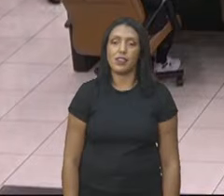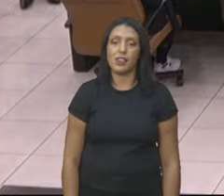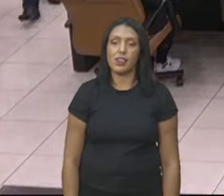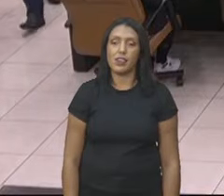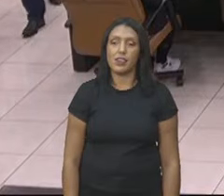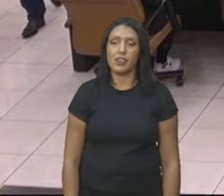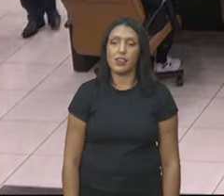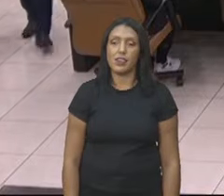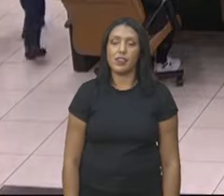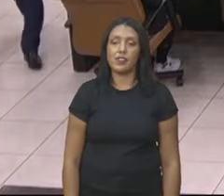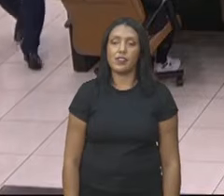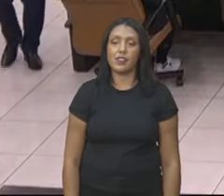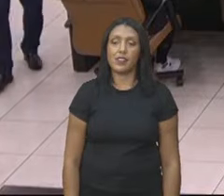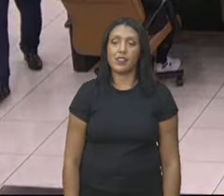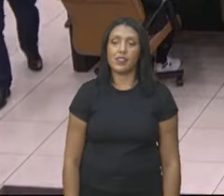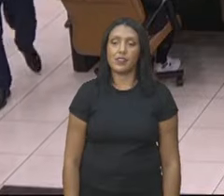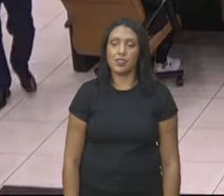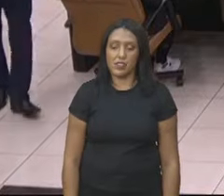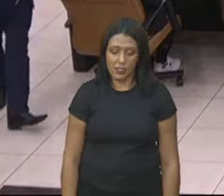É pela inscrição.